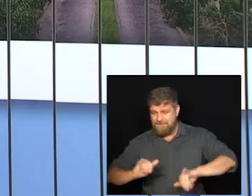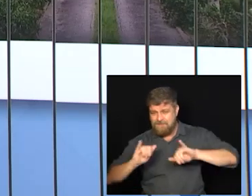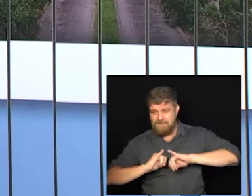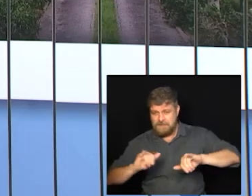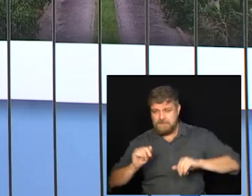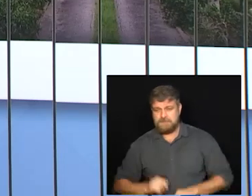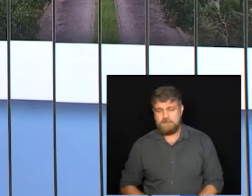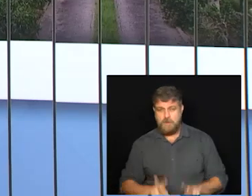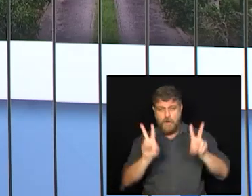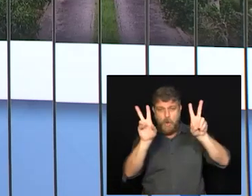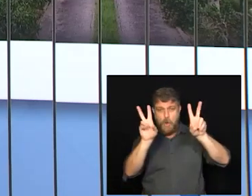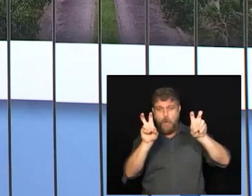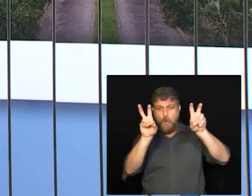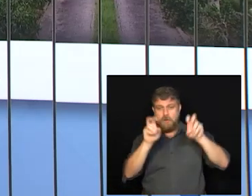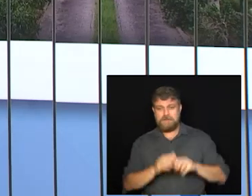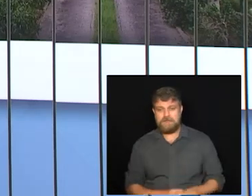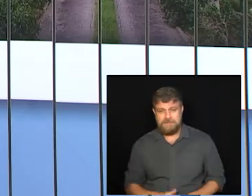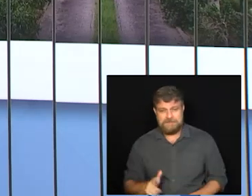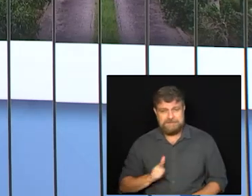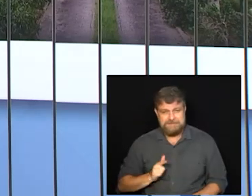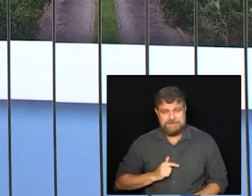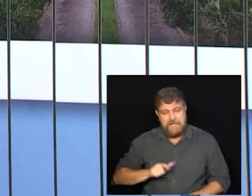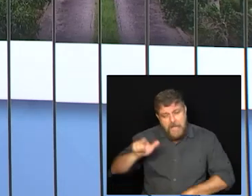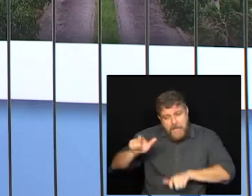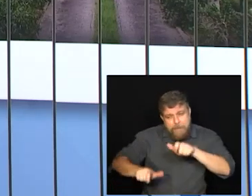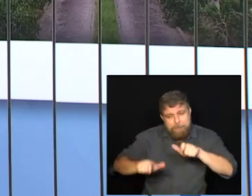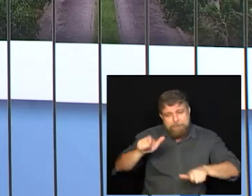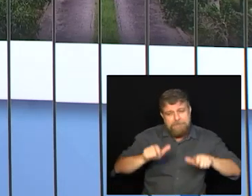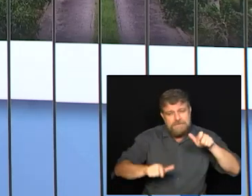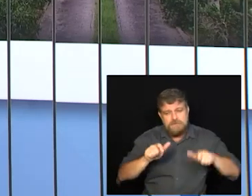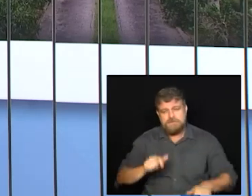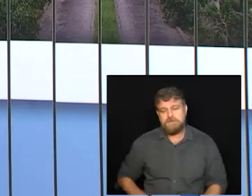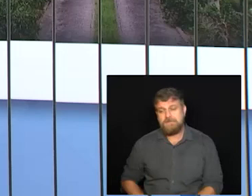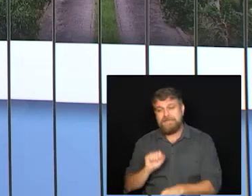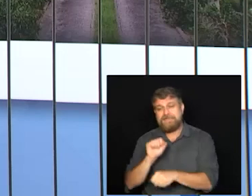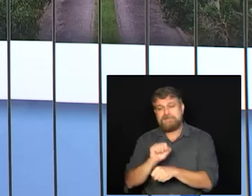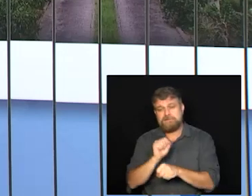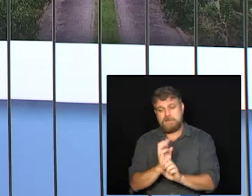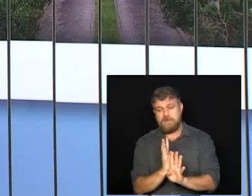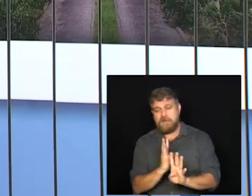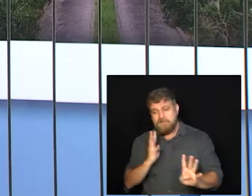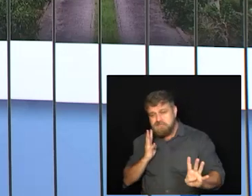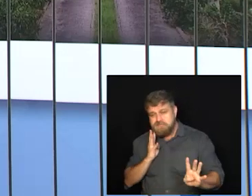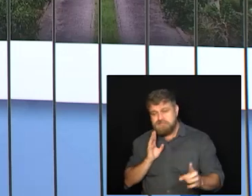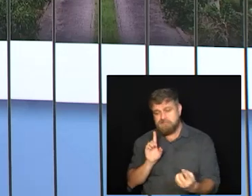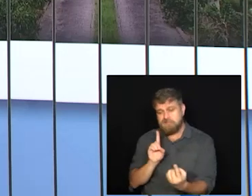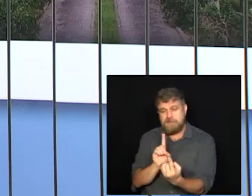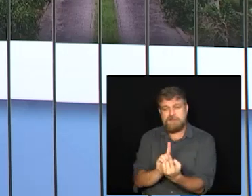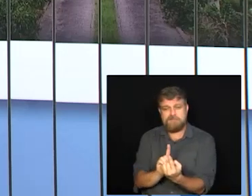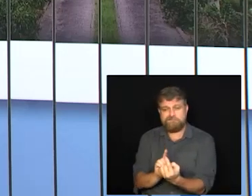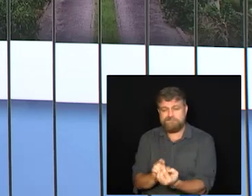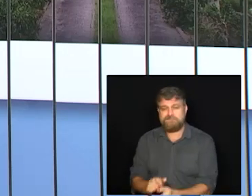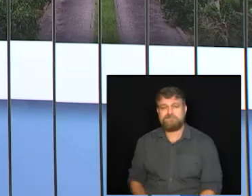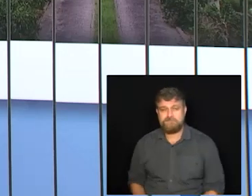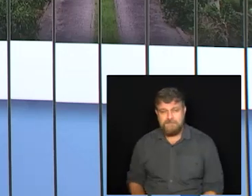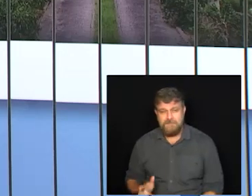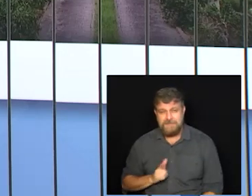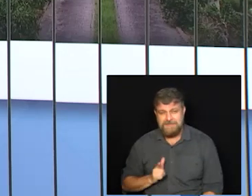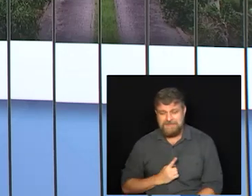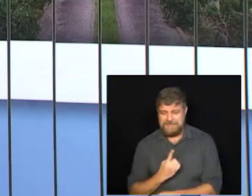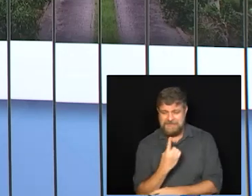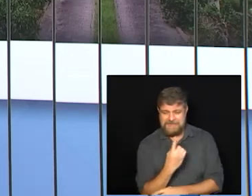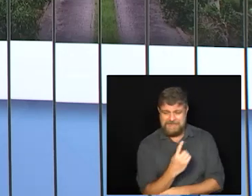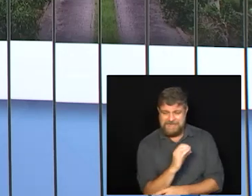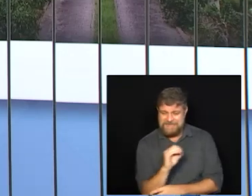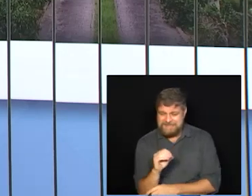essa questão de pacientes que estão aguardando aí o atendimento. A estimativa é que